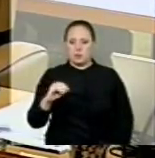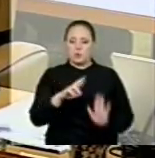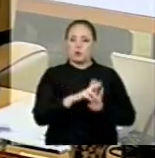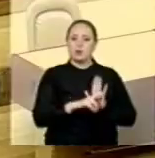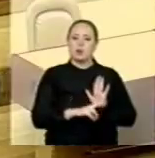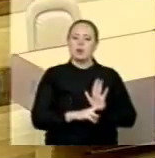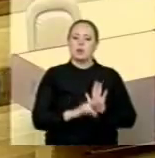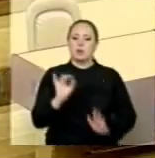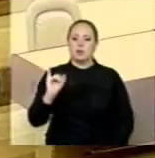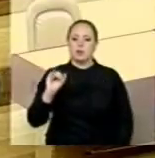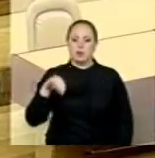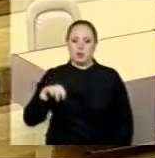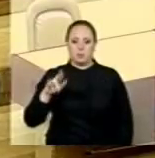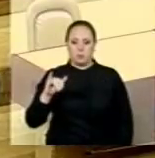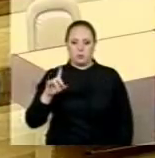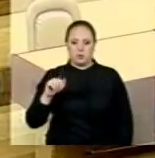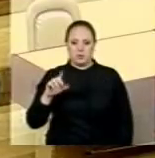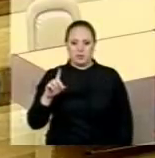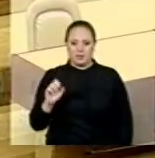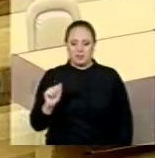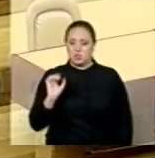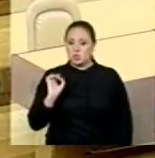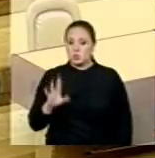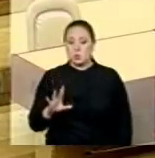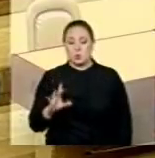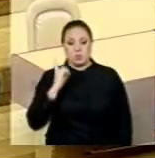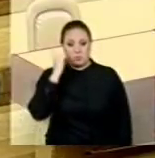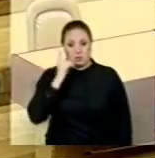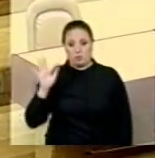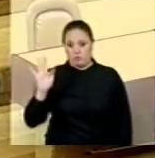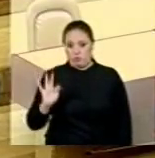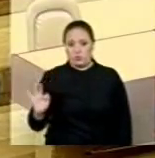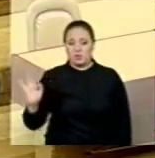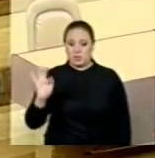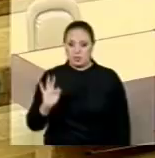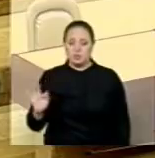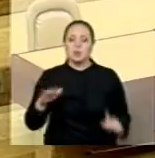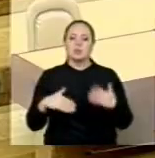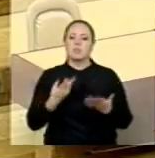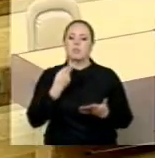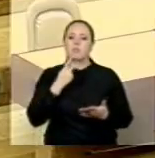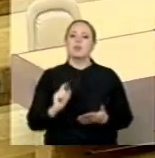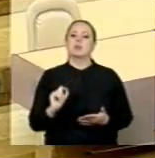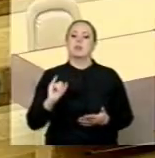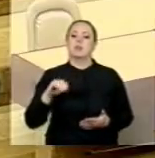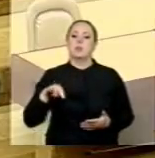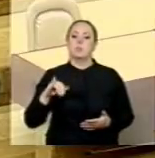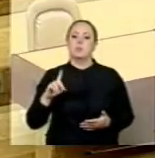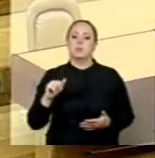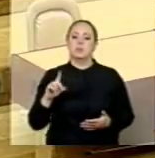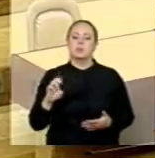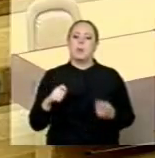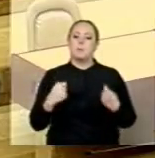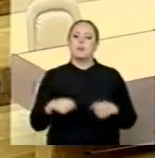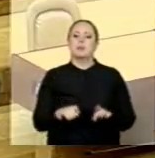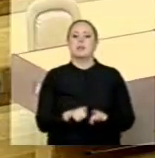imunidades apenas para parlamentares federais. E, portanto, alega que a imunidade se faz necessária para